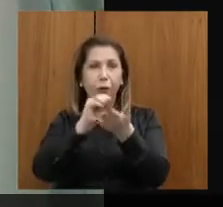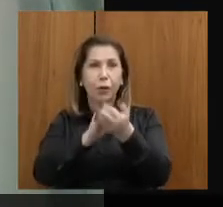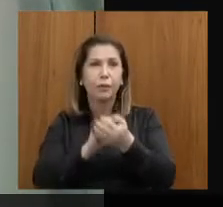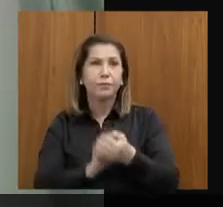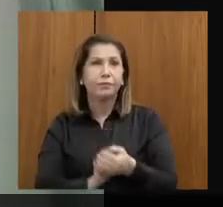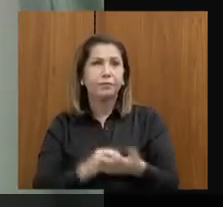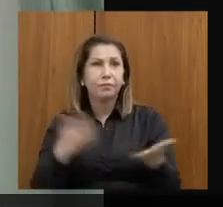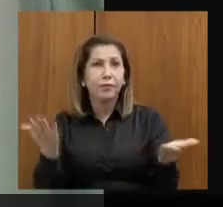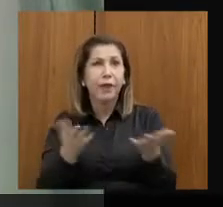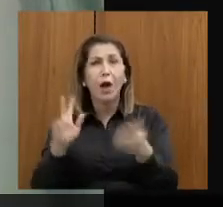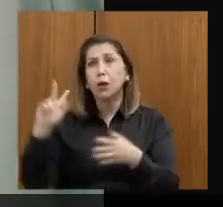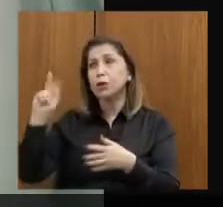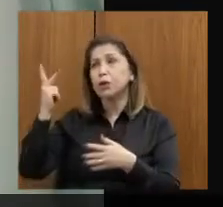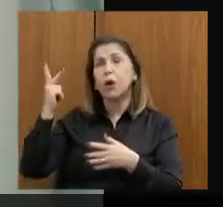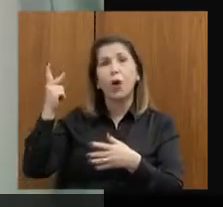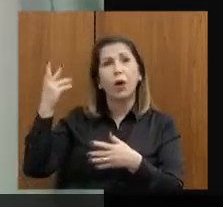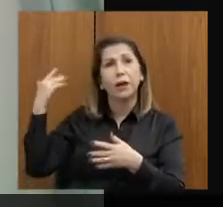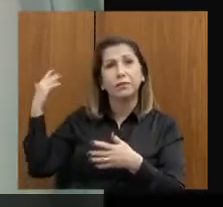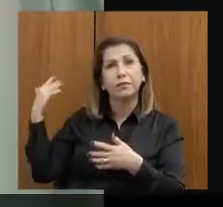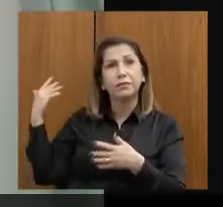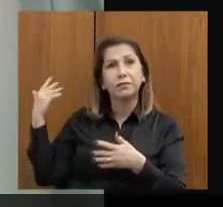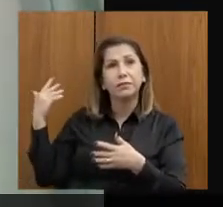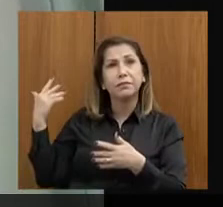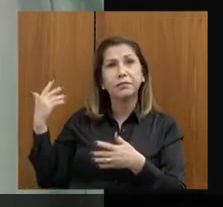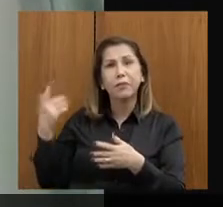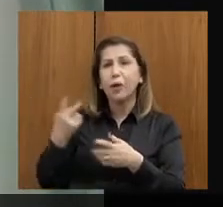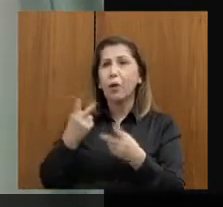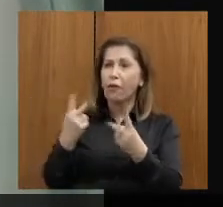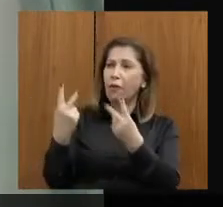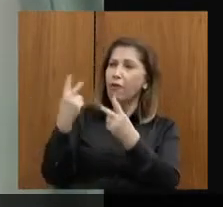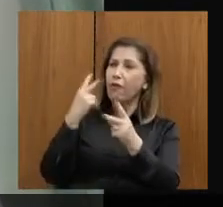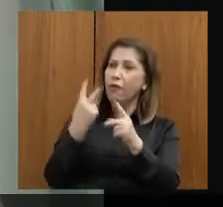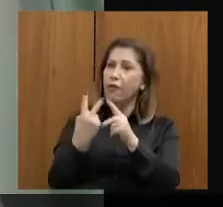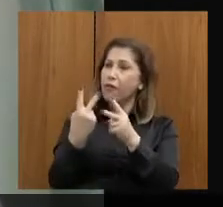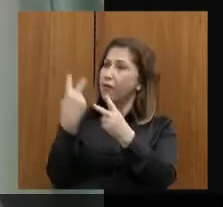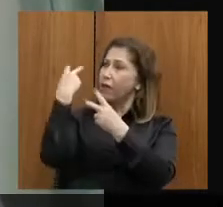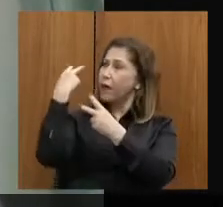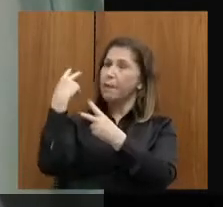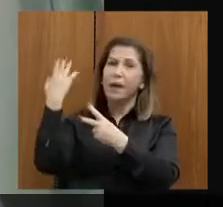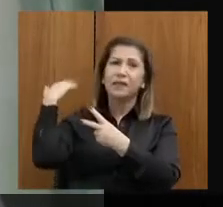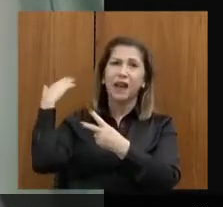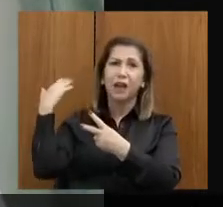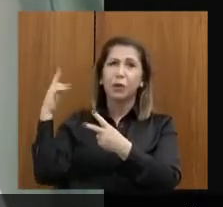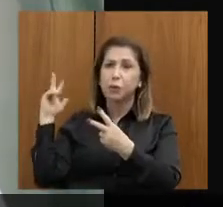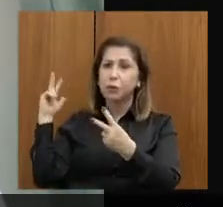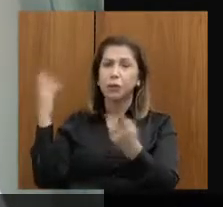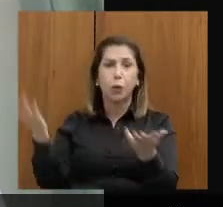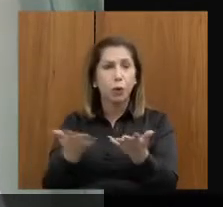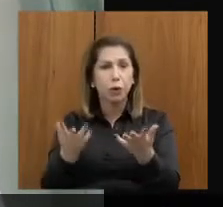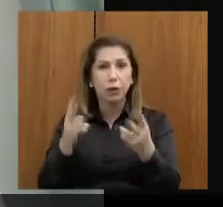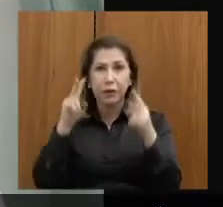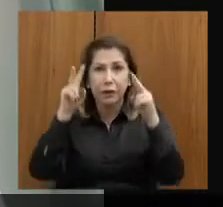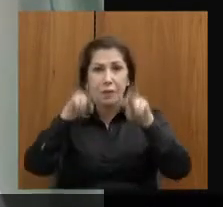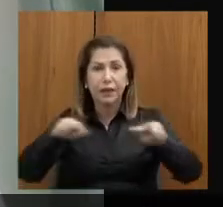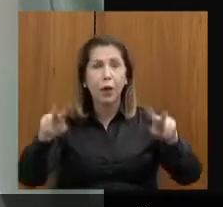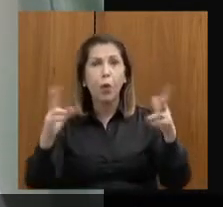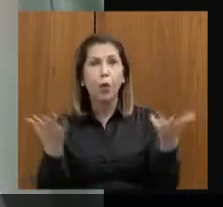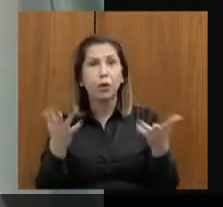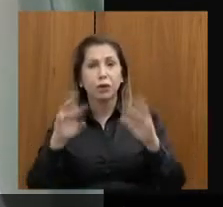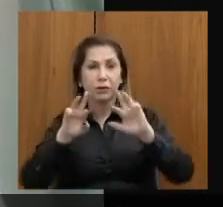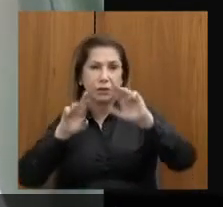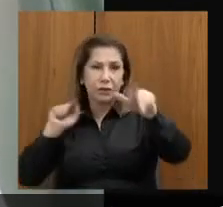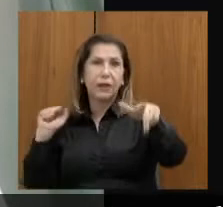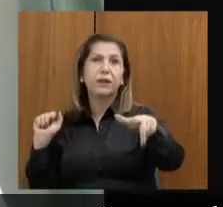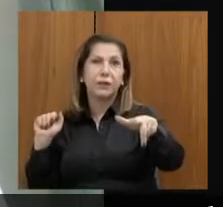também agora essa história né E também não dá para gente ir olhar o passado simplesmente assim então os óculos de hoje da outra